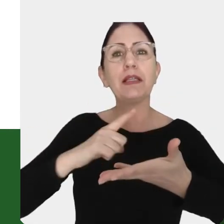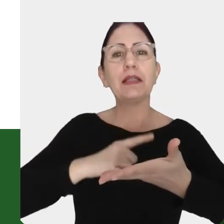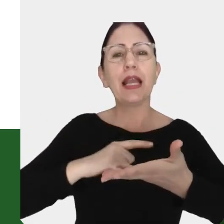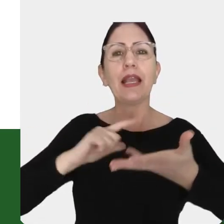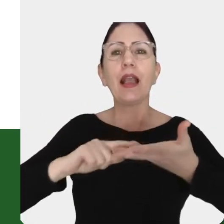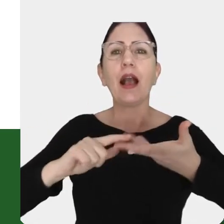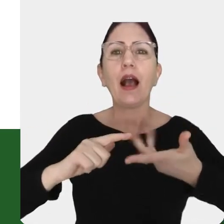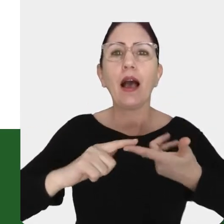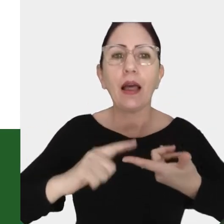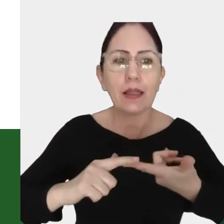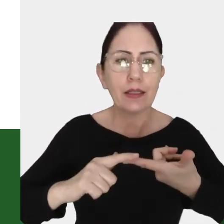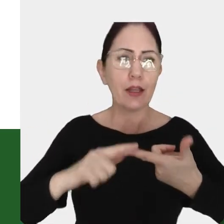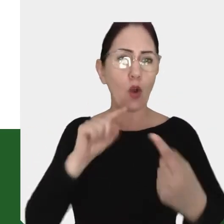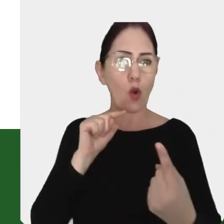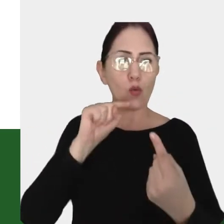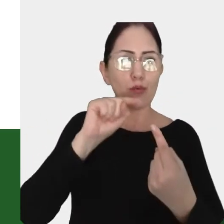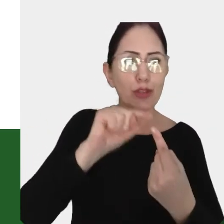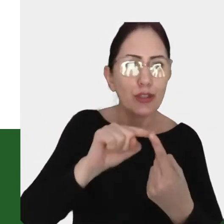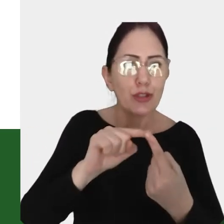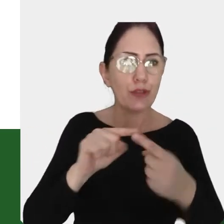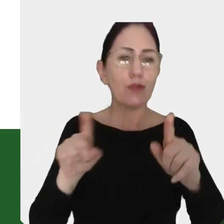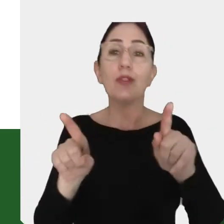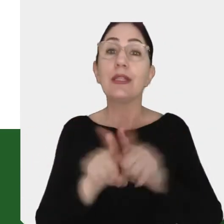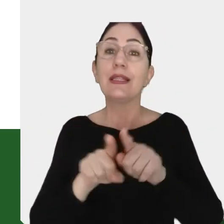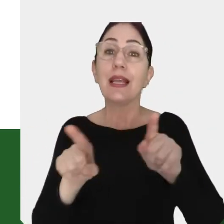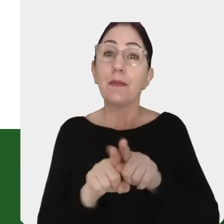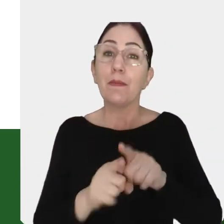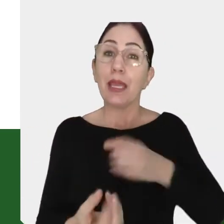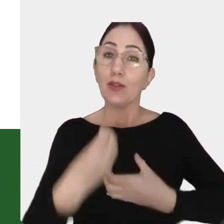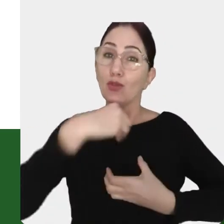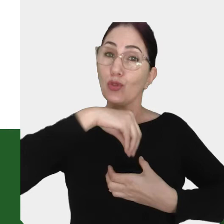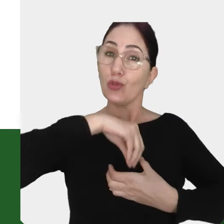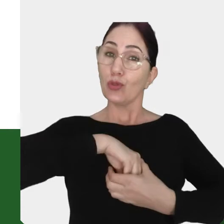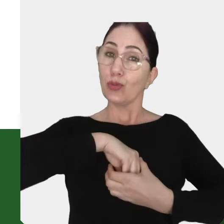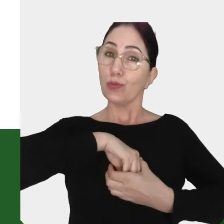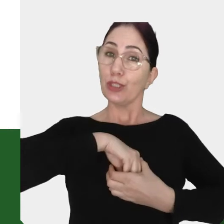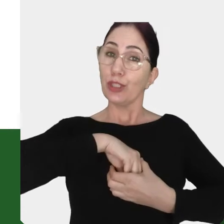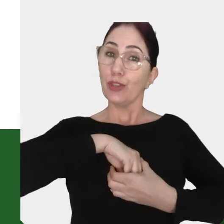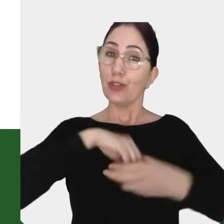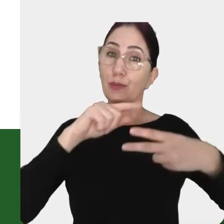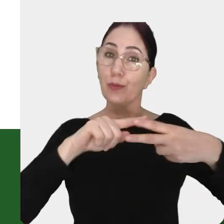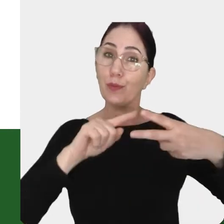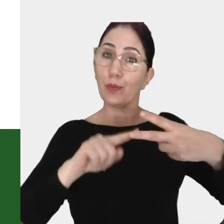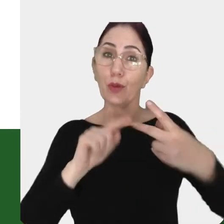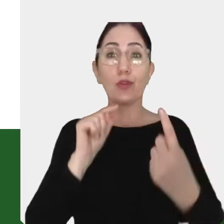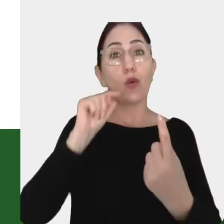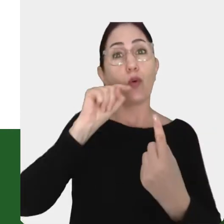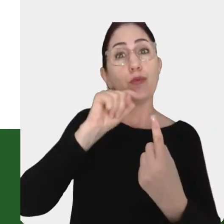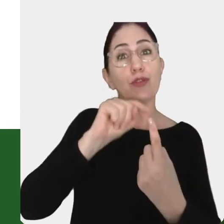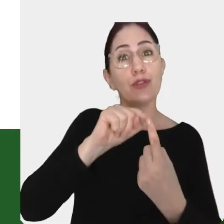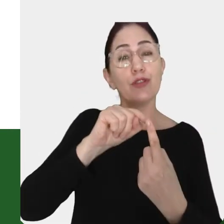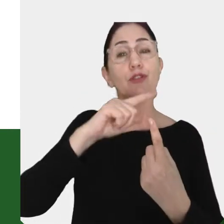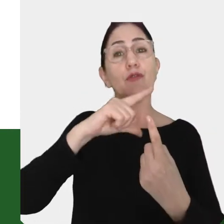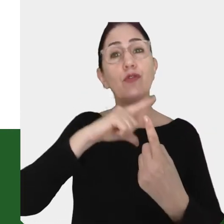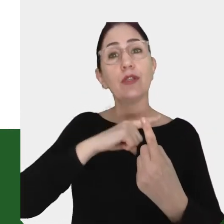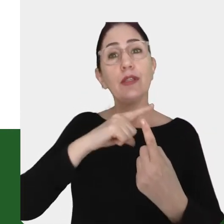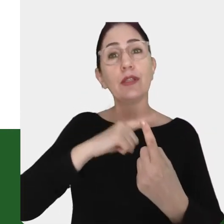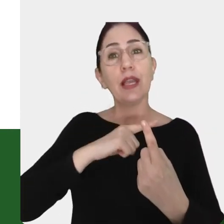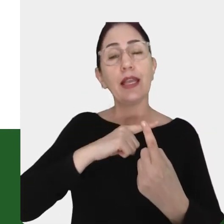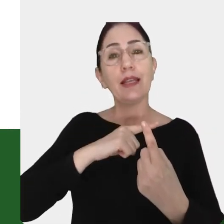aspectos objetivos e também subjetivos ou qualitativos, visando